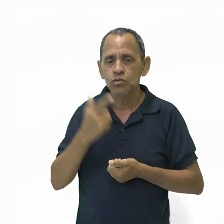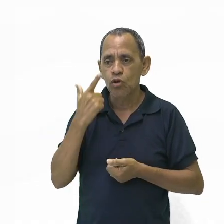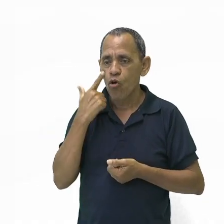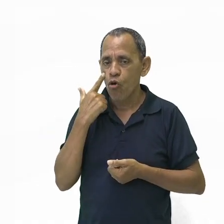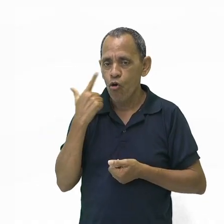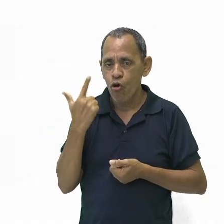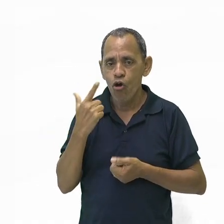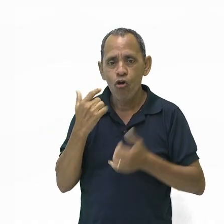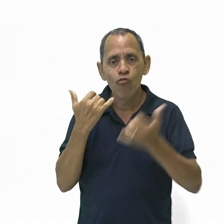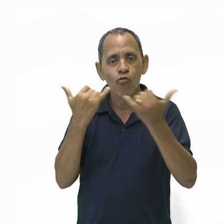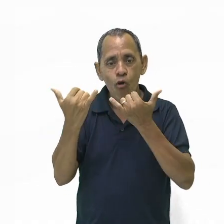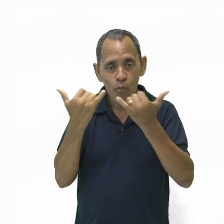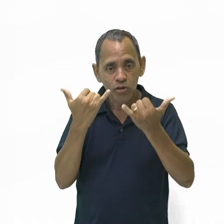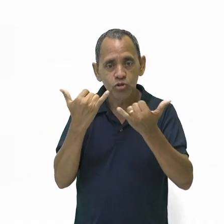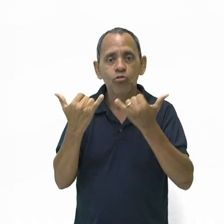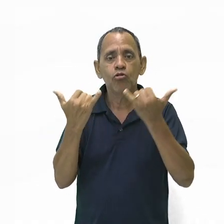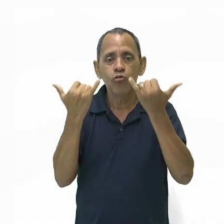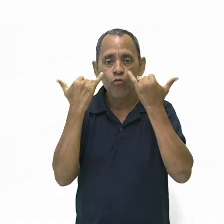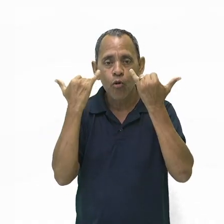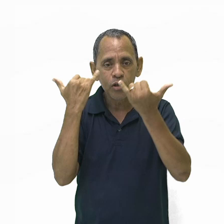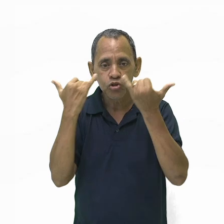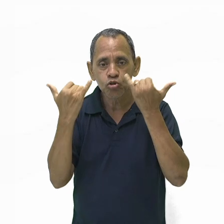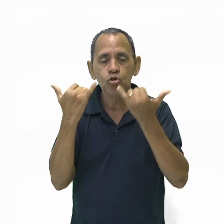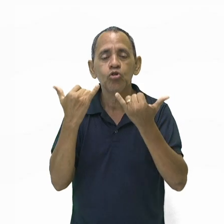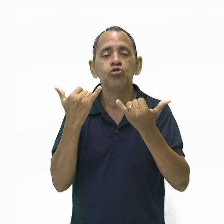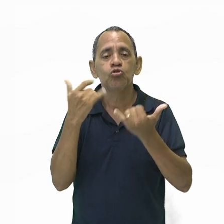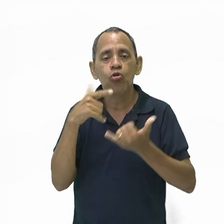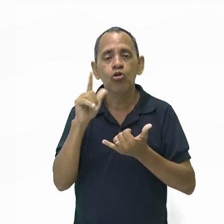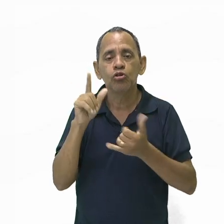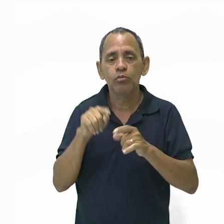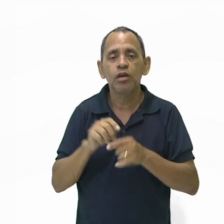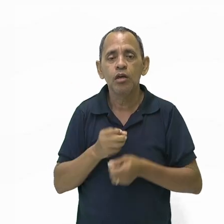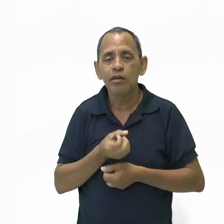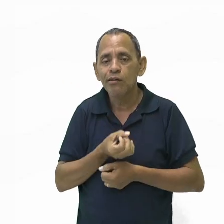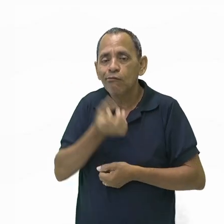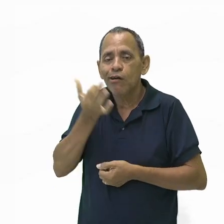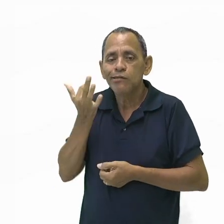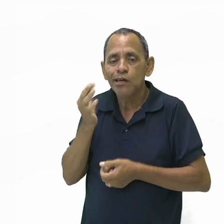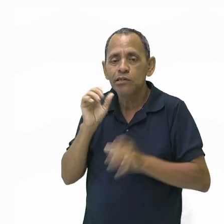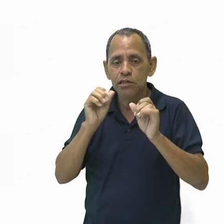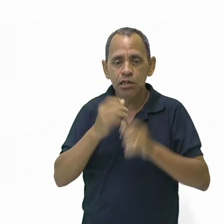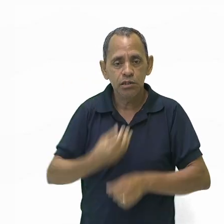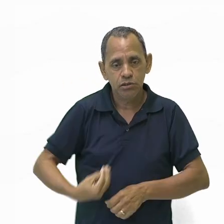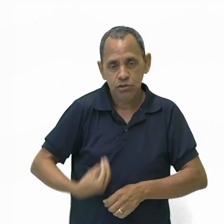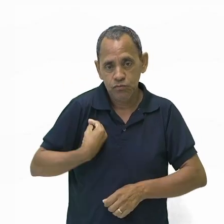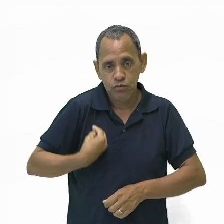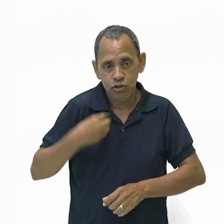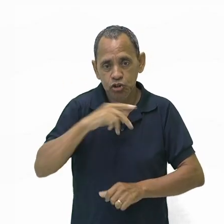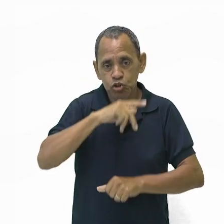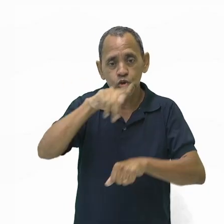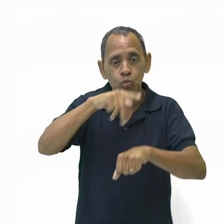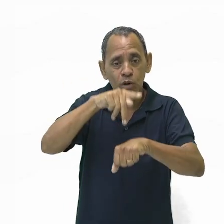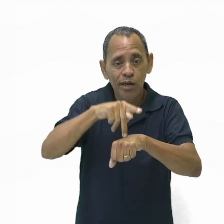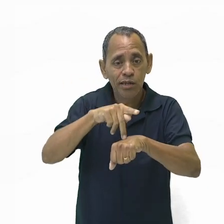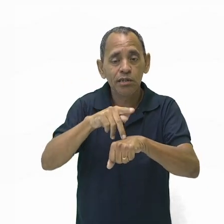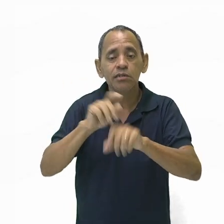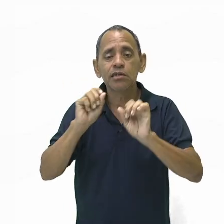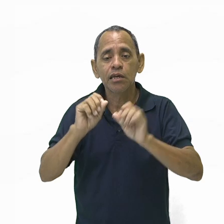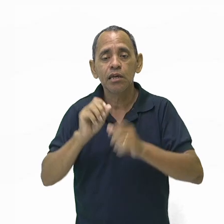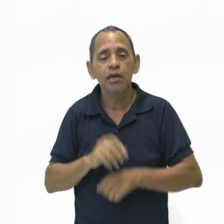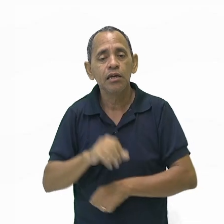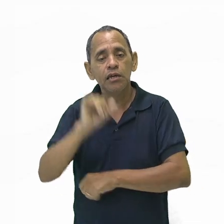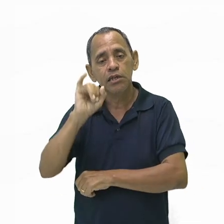gente compreender a pobreza, enfim, a qualidade de vida em um país, é o IDH, é o Índice de